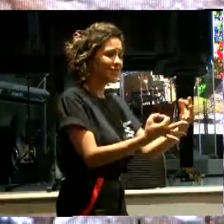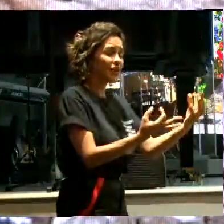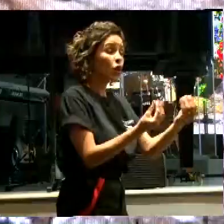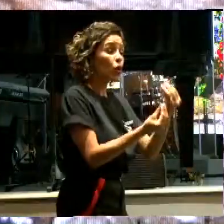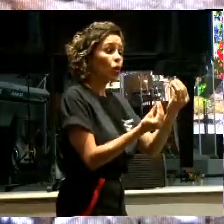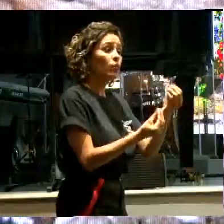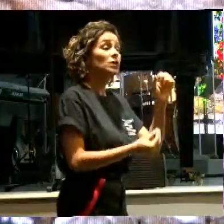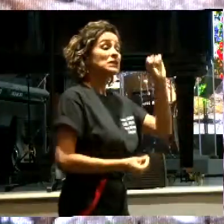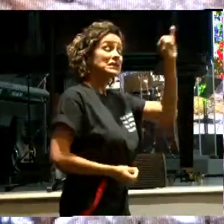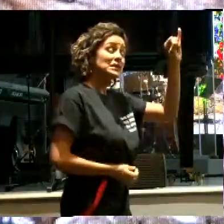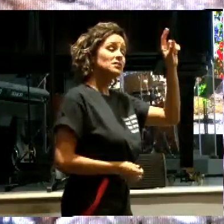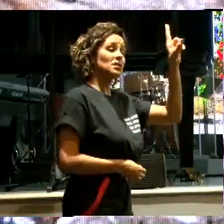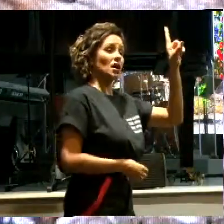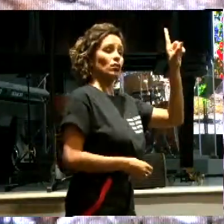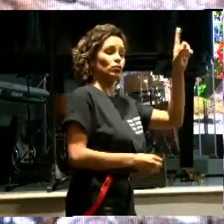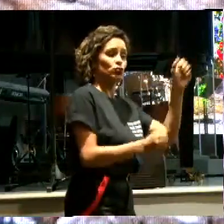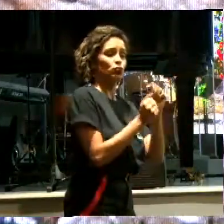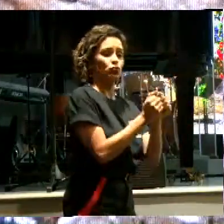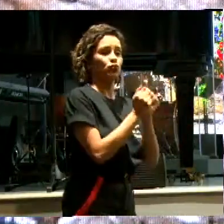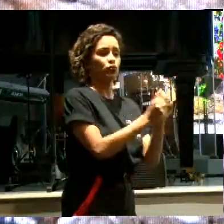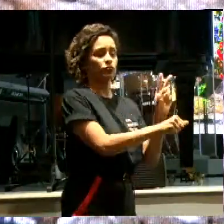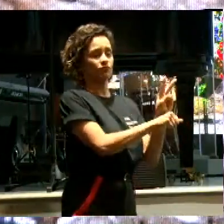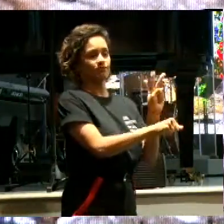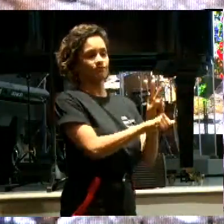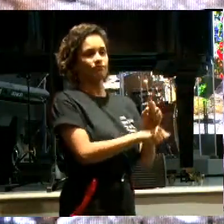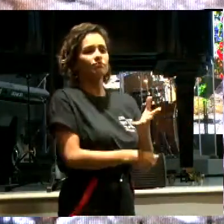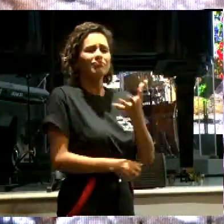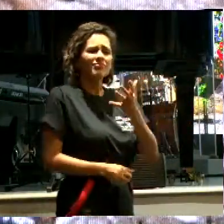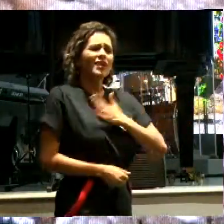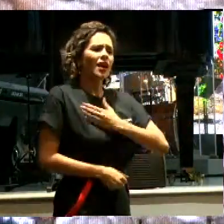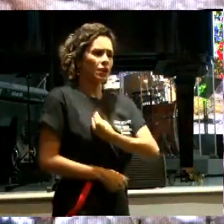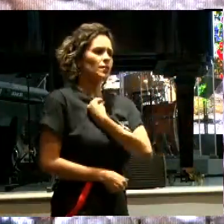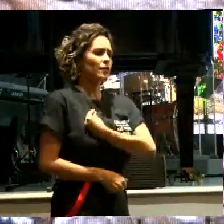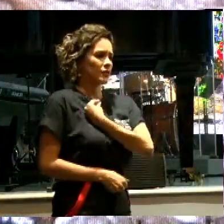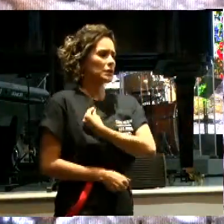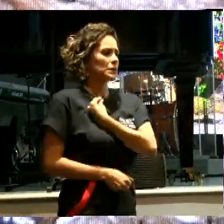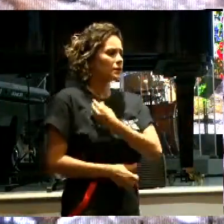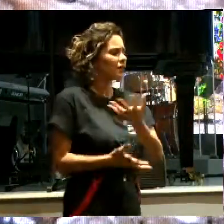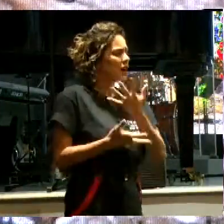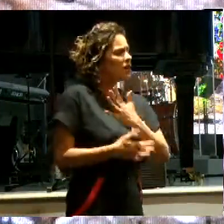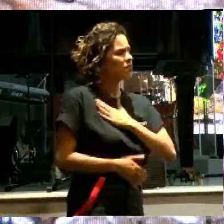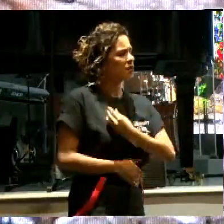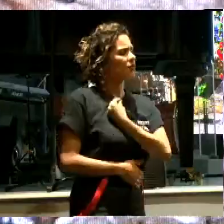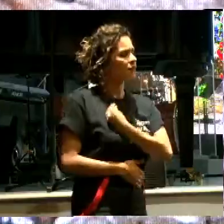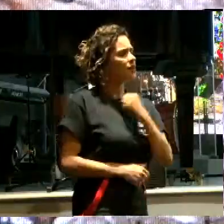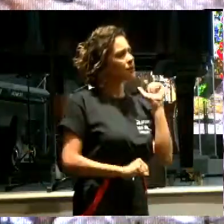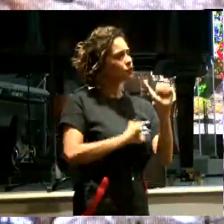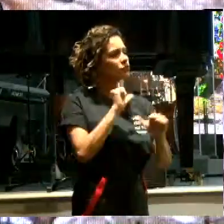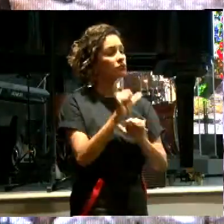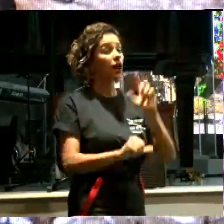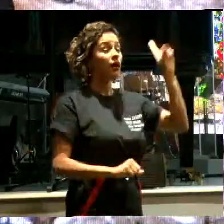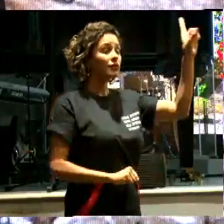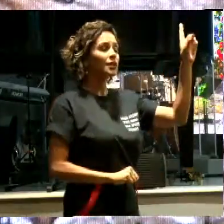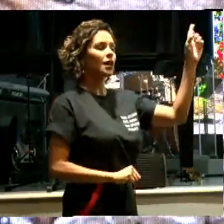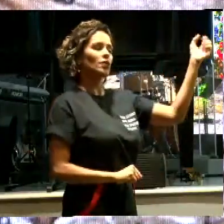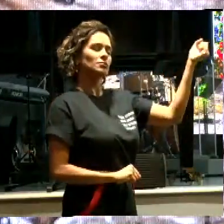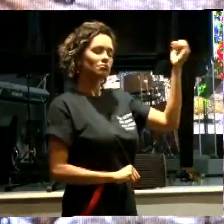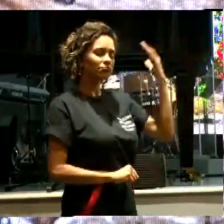Senhor. E eu falei: eu quero isso para a minha vida. E o Senhor começou a ministrar no meu